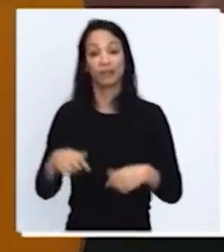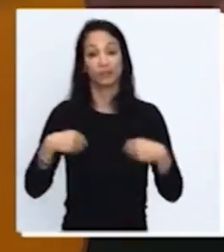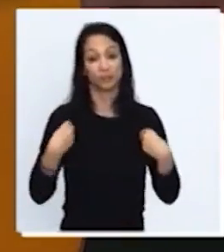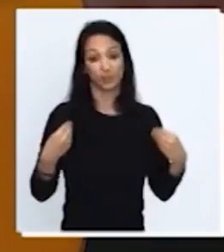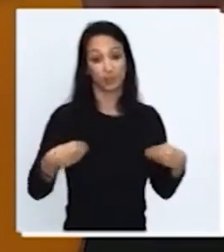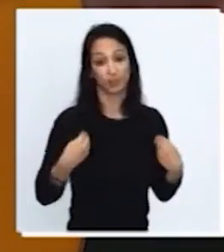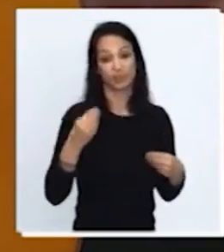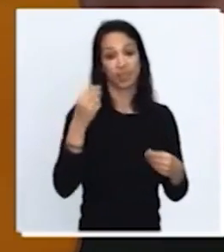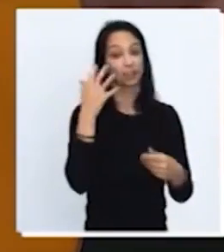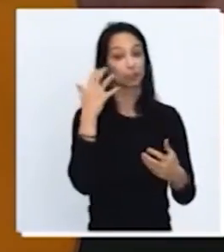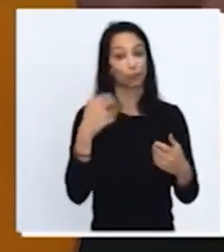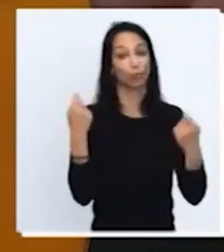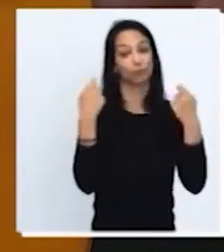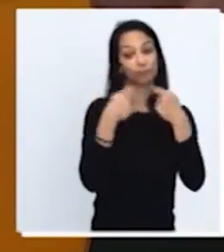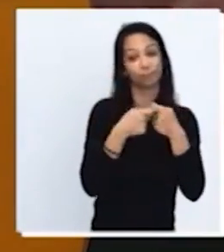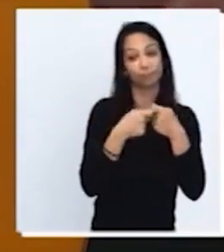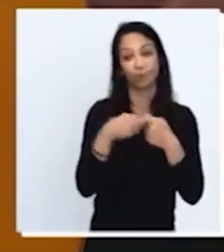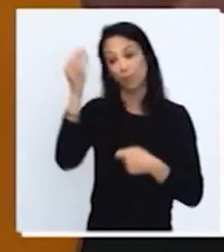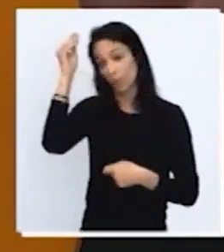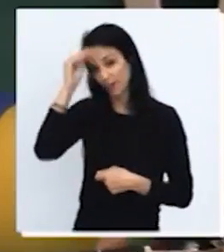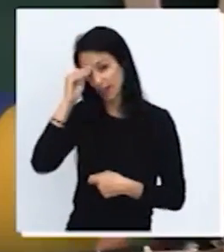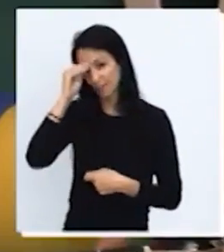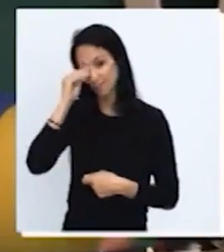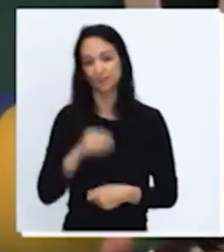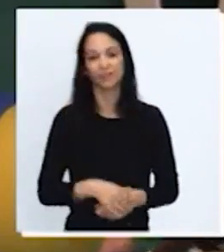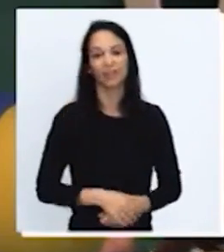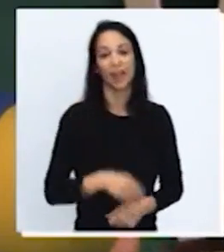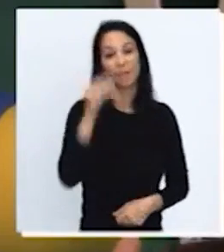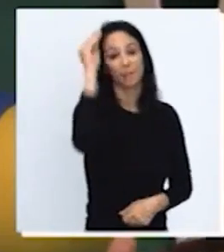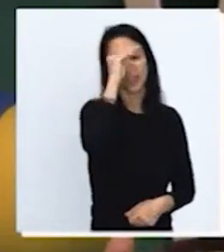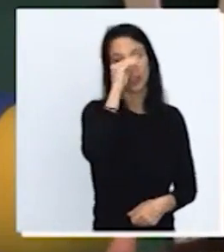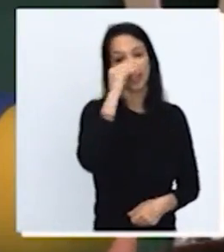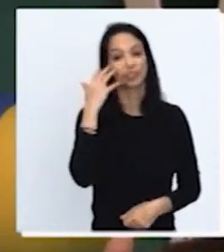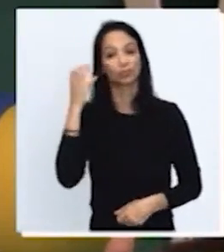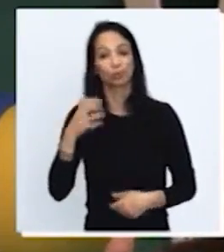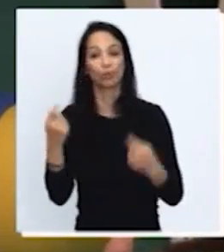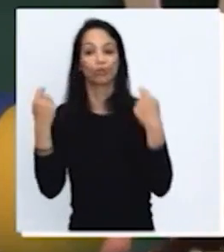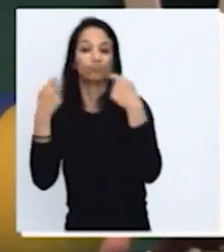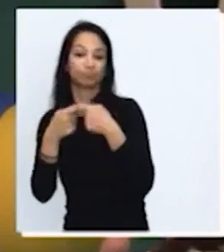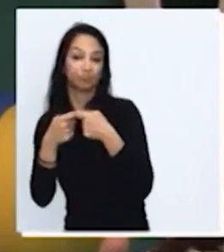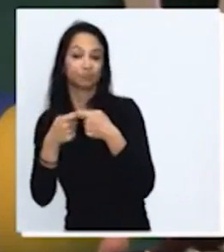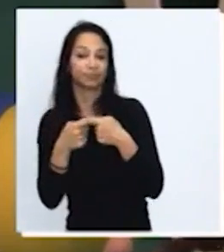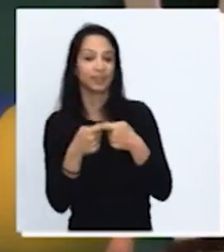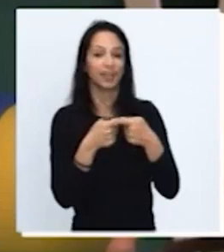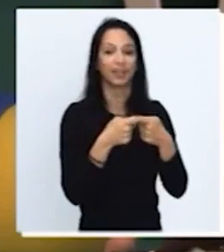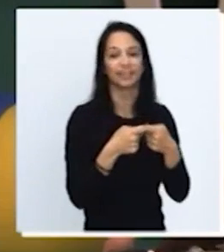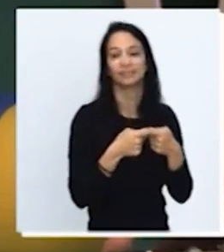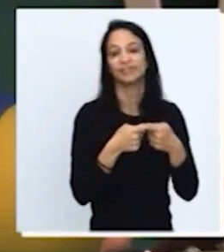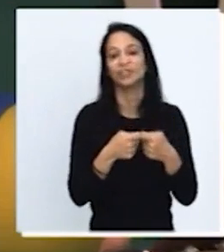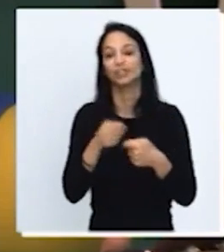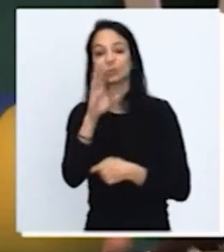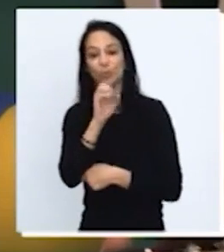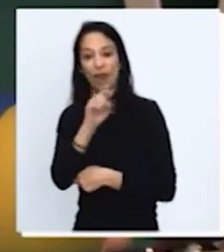Chimpanzé rima com boné. Boné rima com